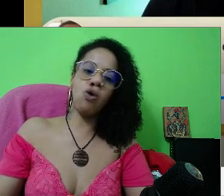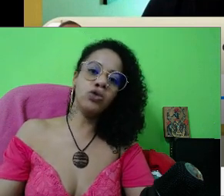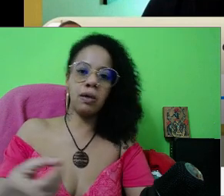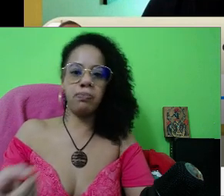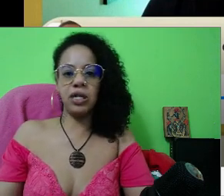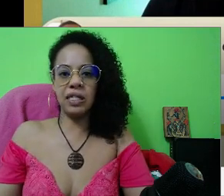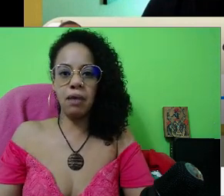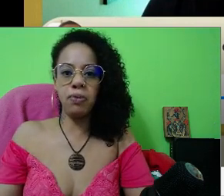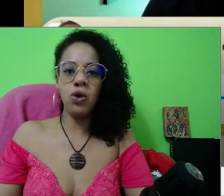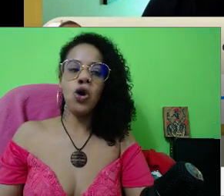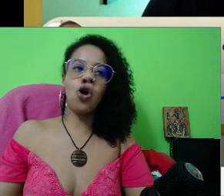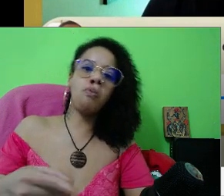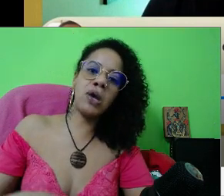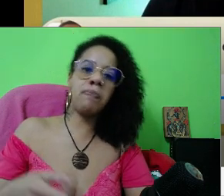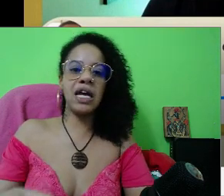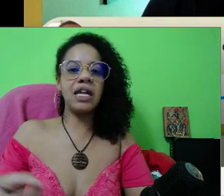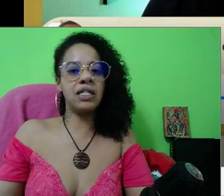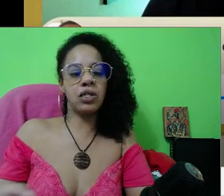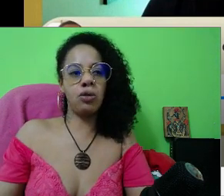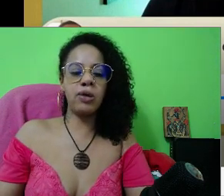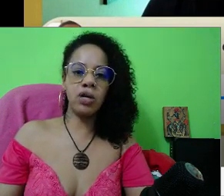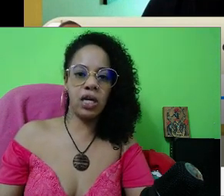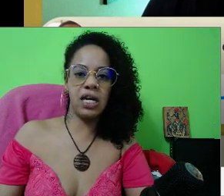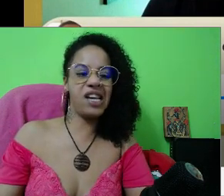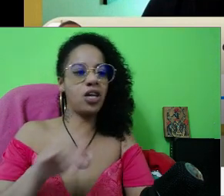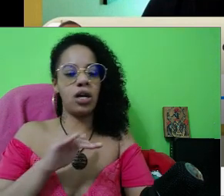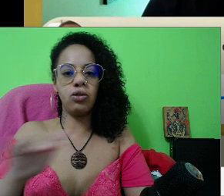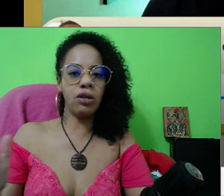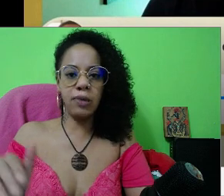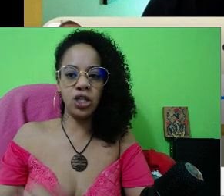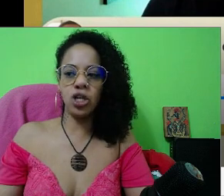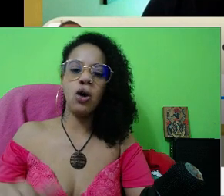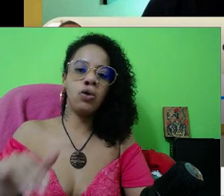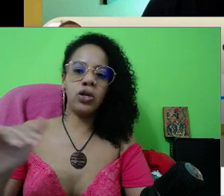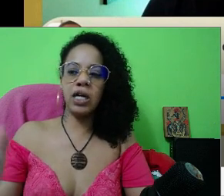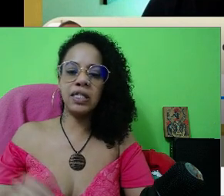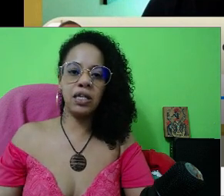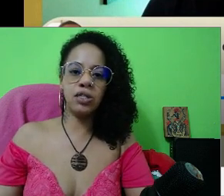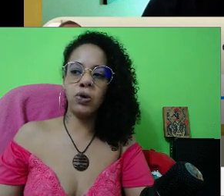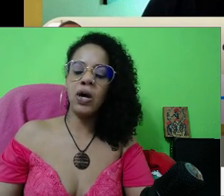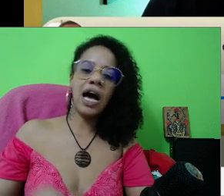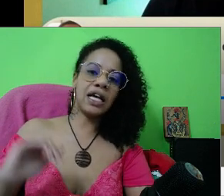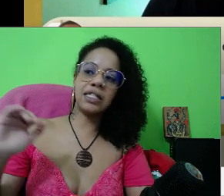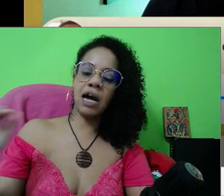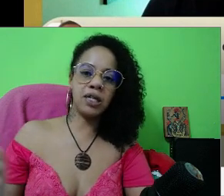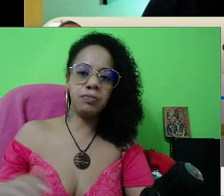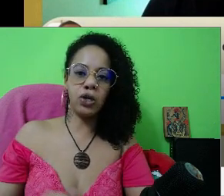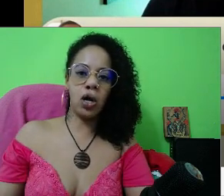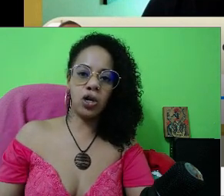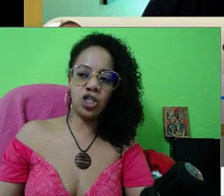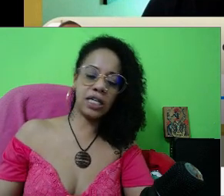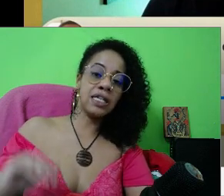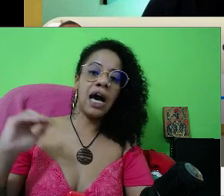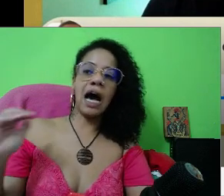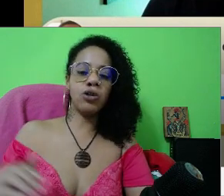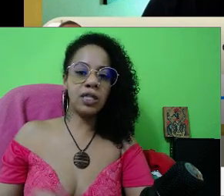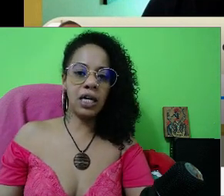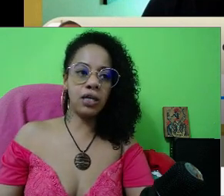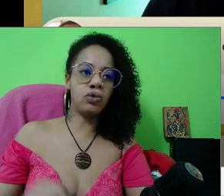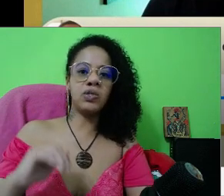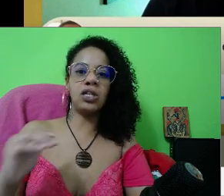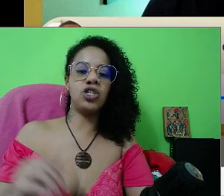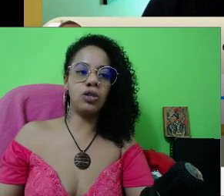vê uma Rússia por exemplo como imperialista sobre Ucrânia e ignora totalmente o neo nazismo as armas biológicas